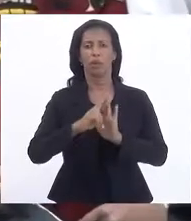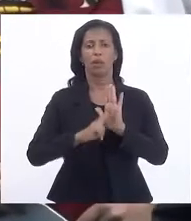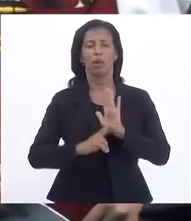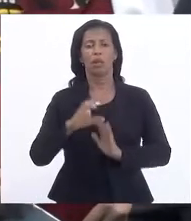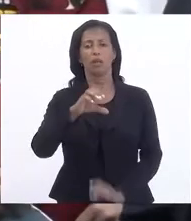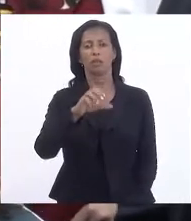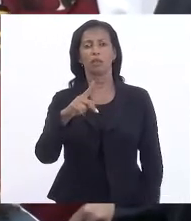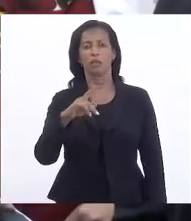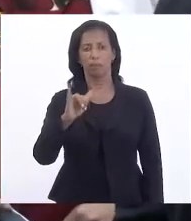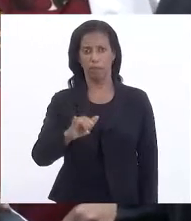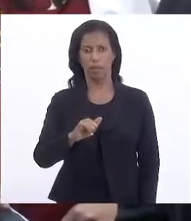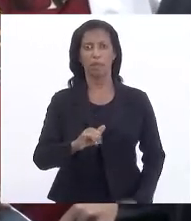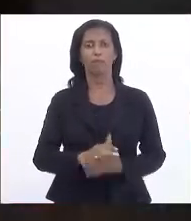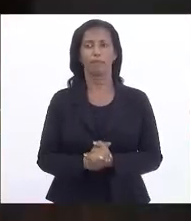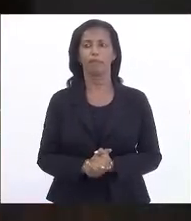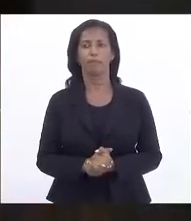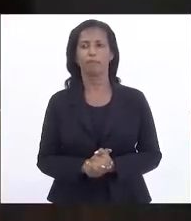CPI do